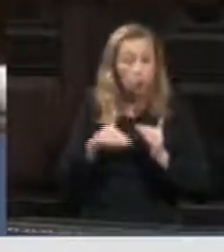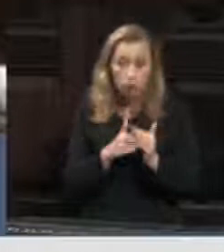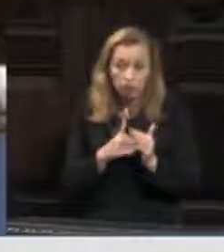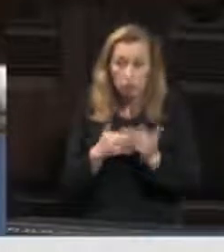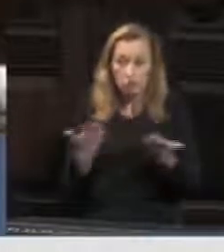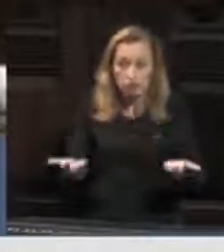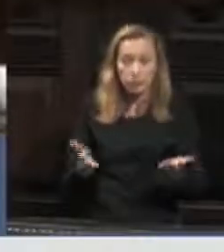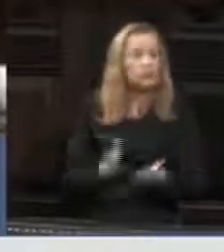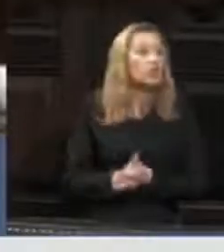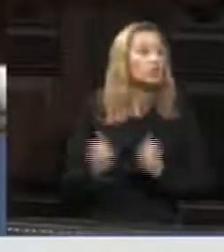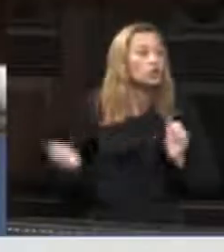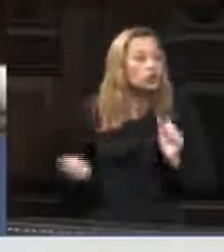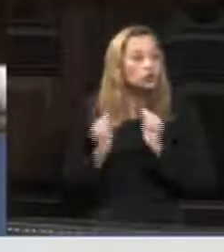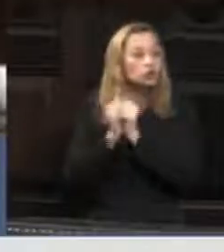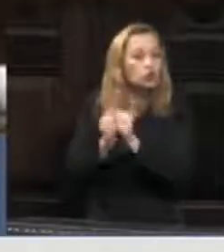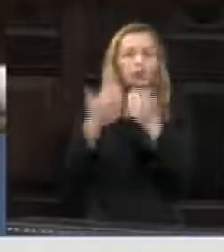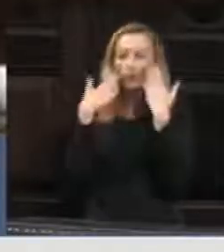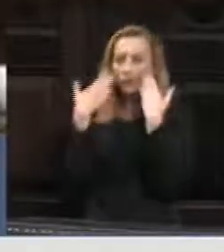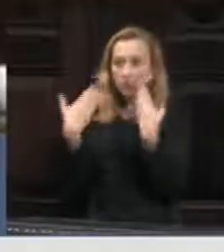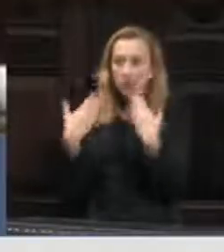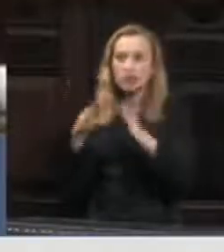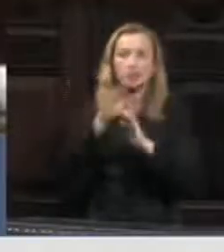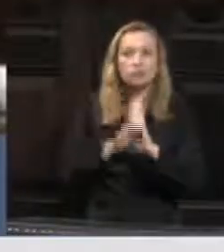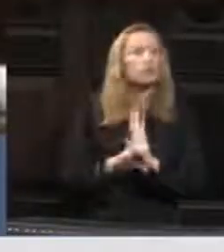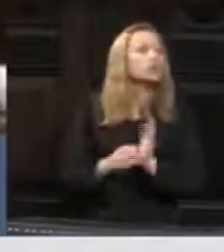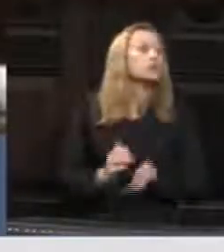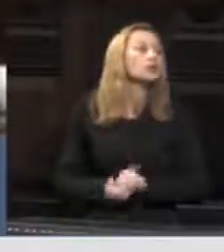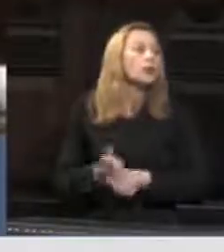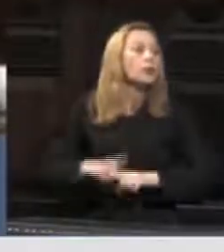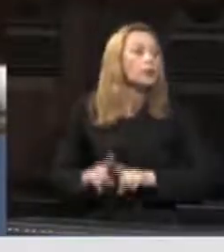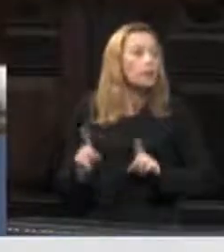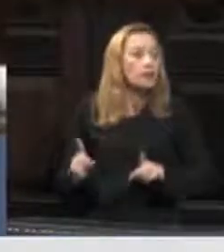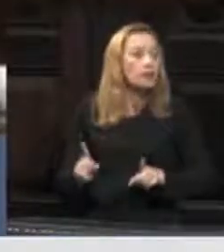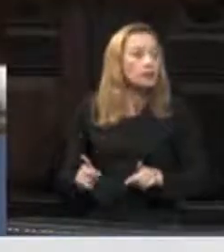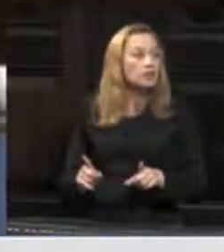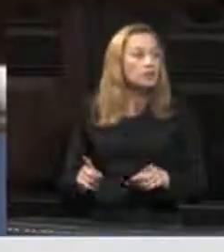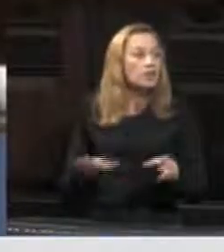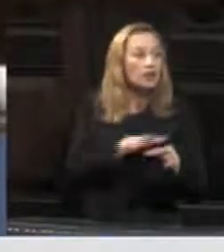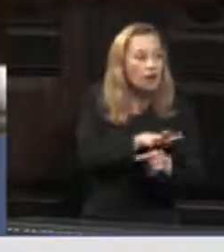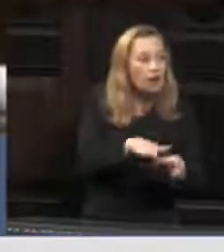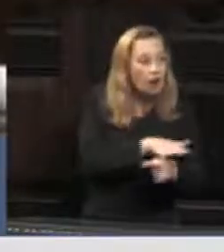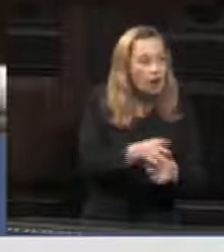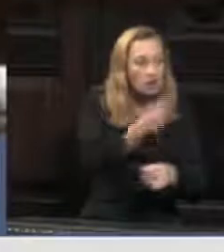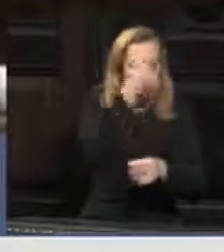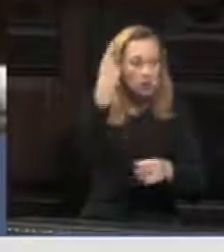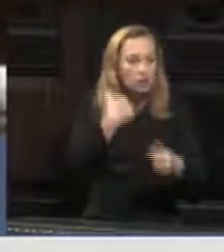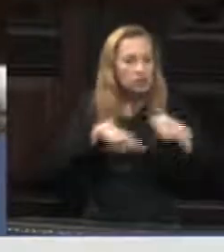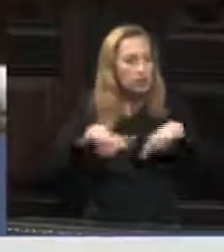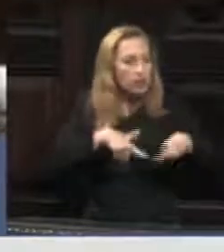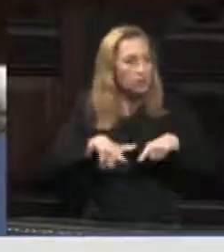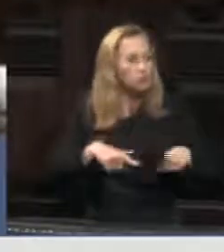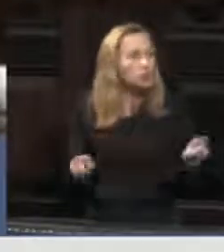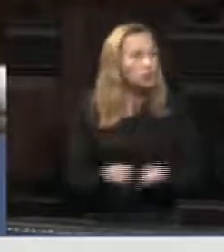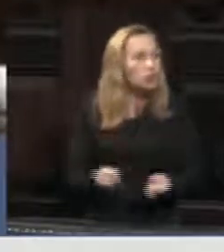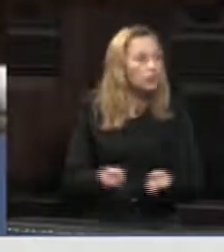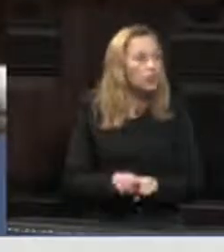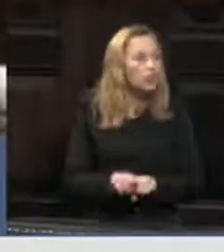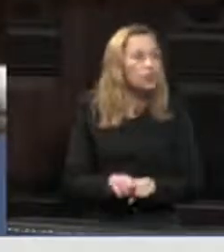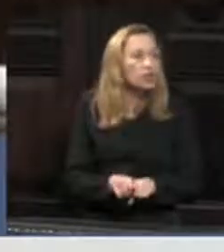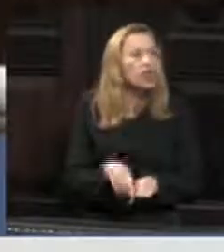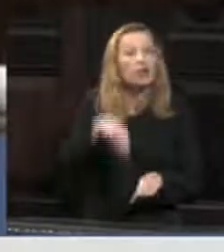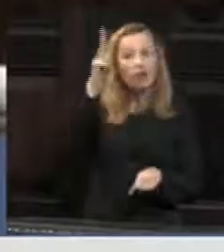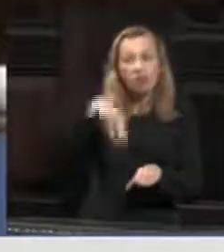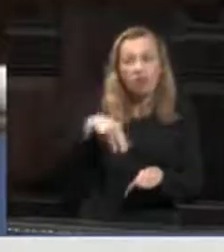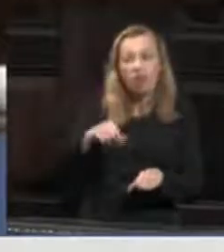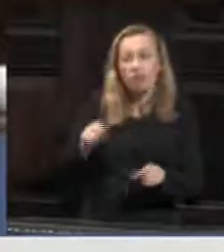em conjunto apresentar essa emenda mas sabem os trabalhadores estão acostumados quem é sindicalista